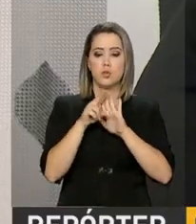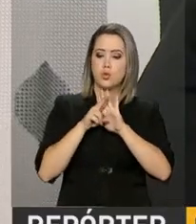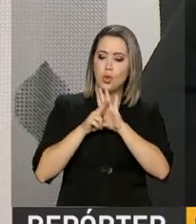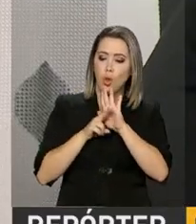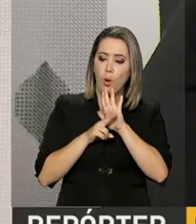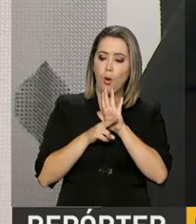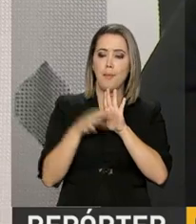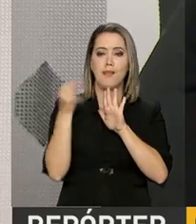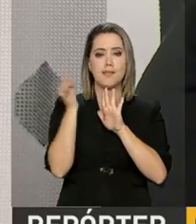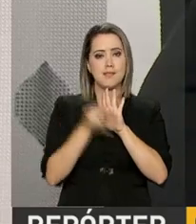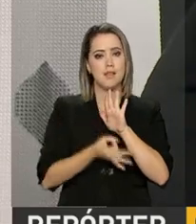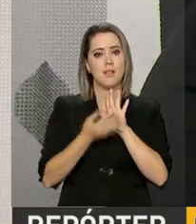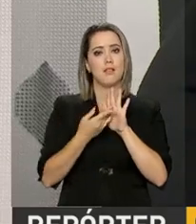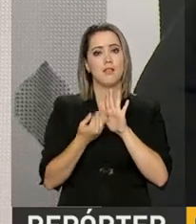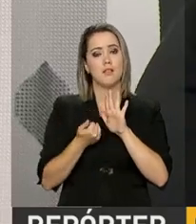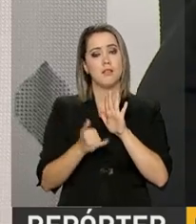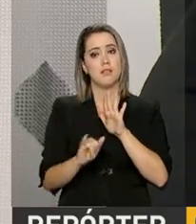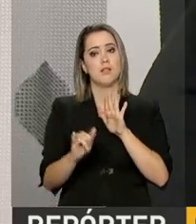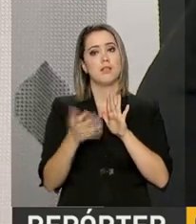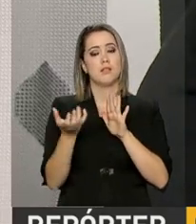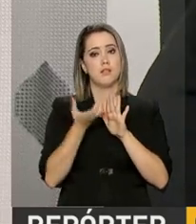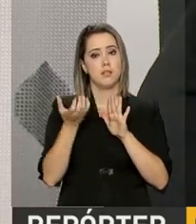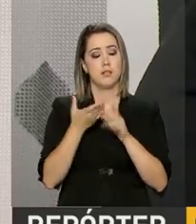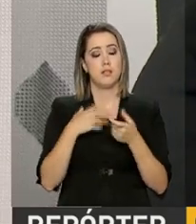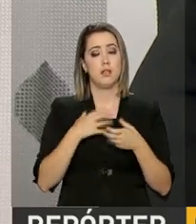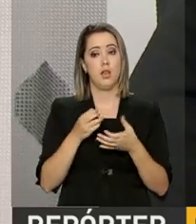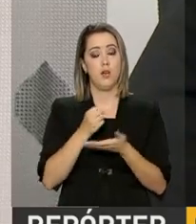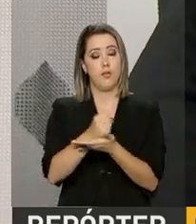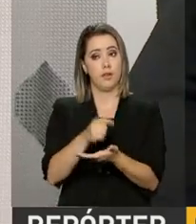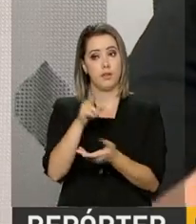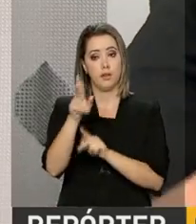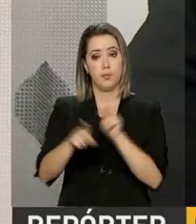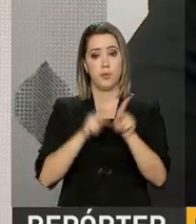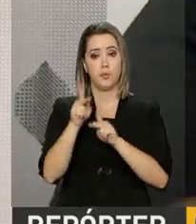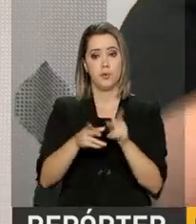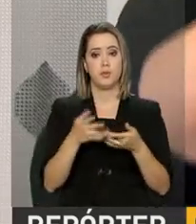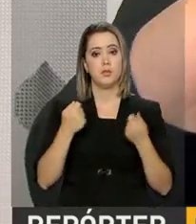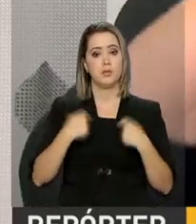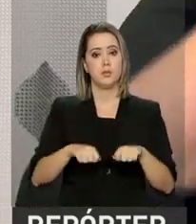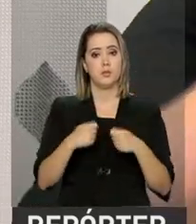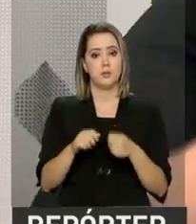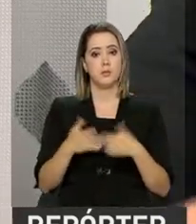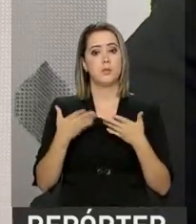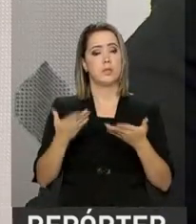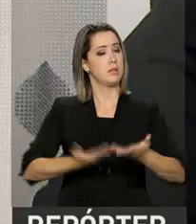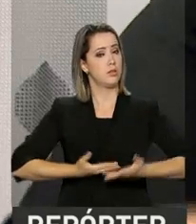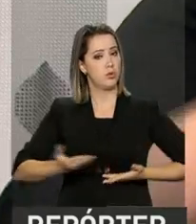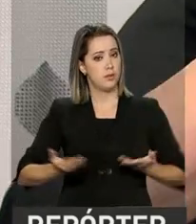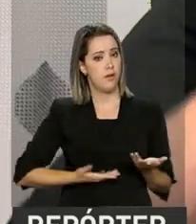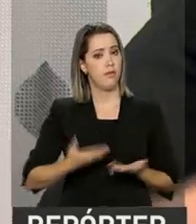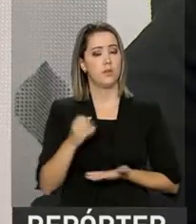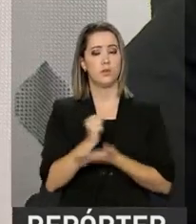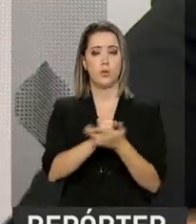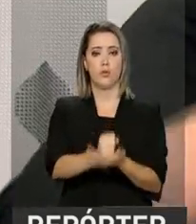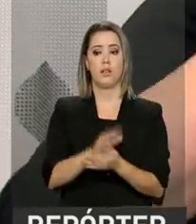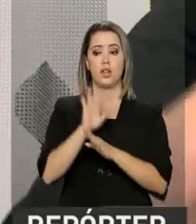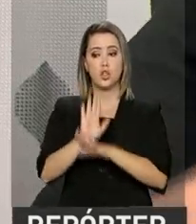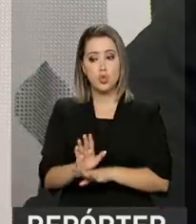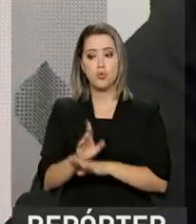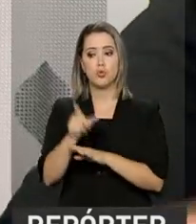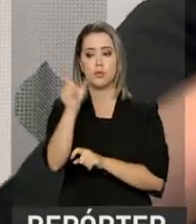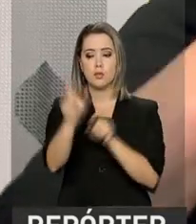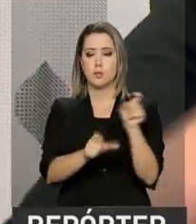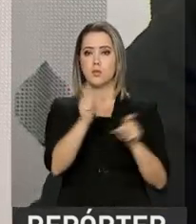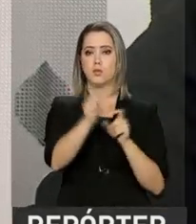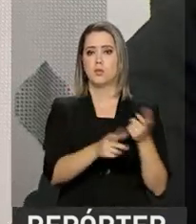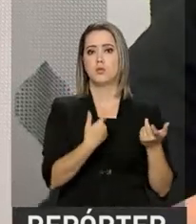se quer deixar 24 horas disponível à população de um serviço 24 horas de Apoio às